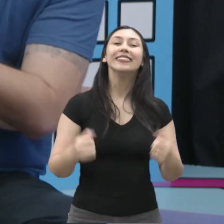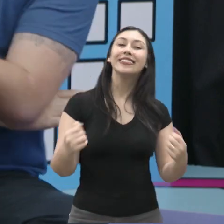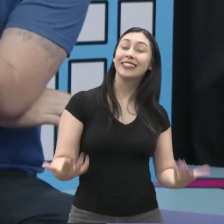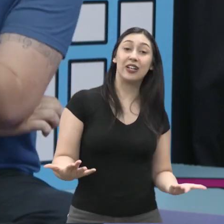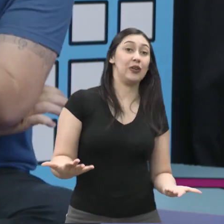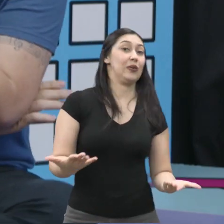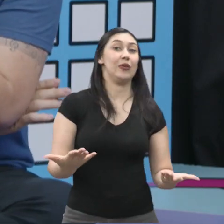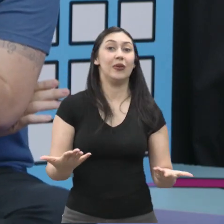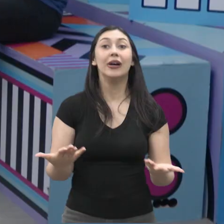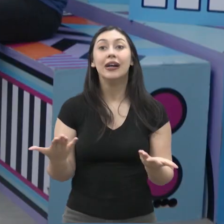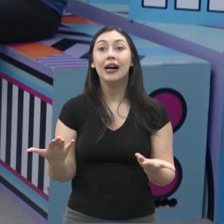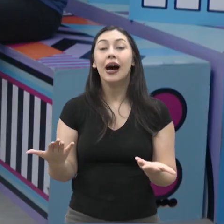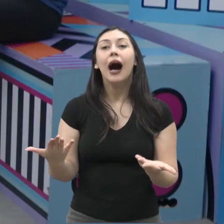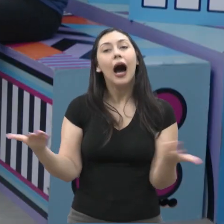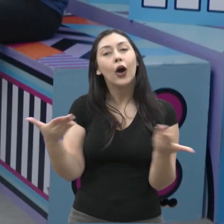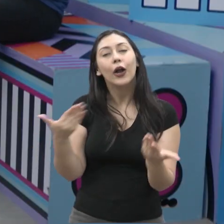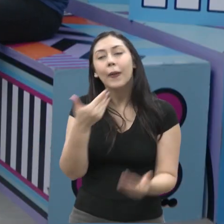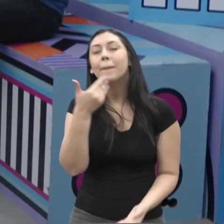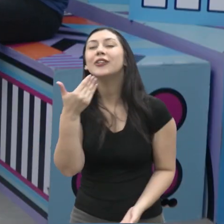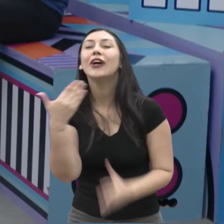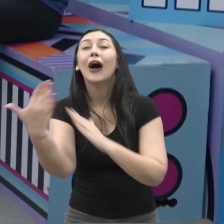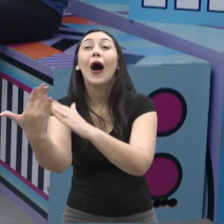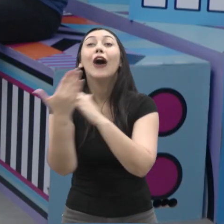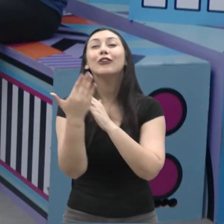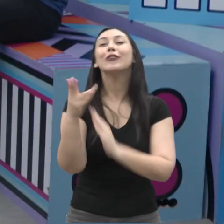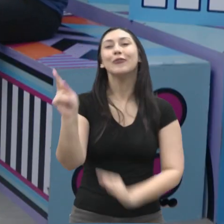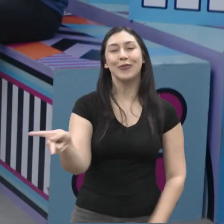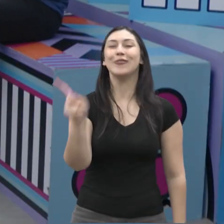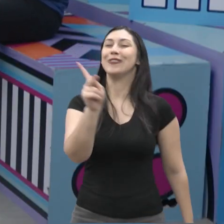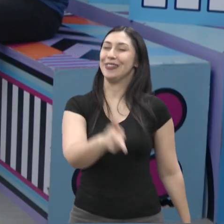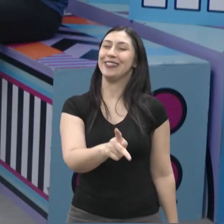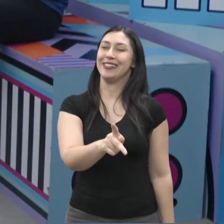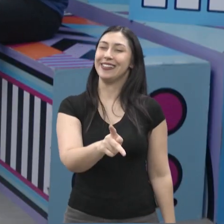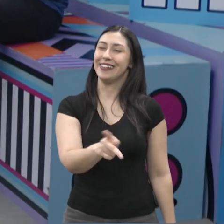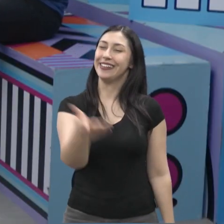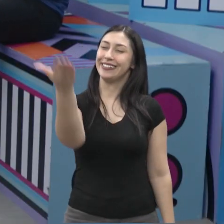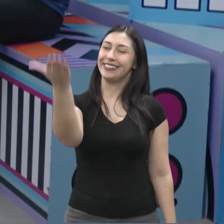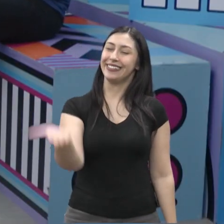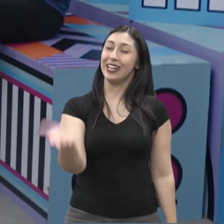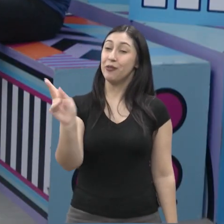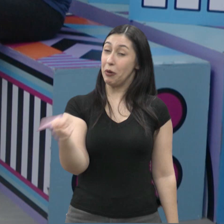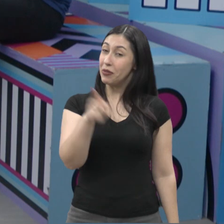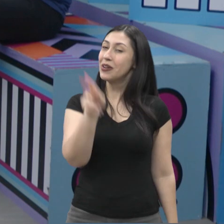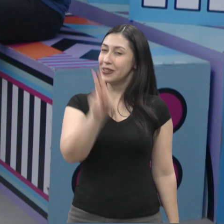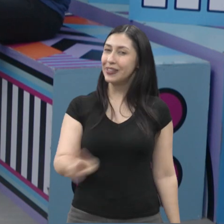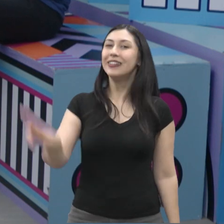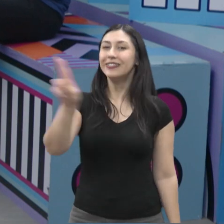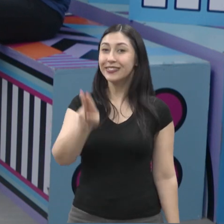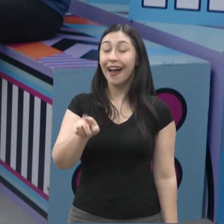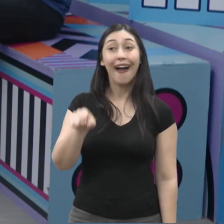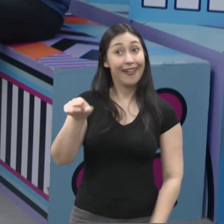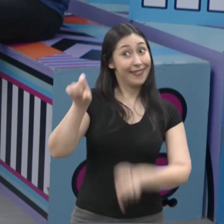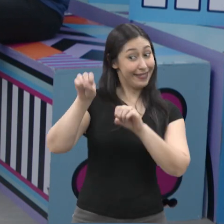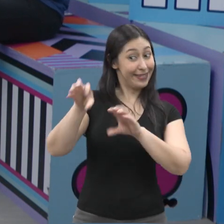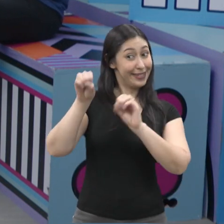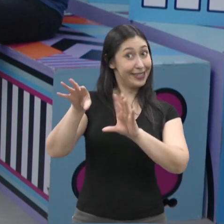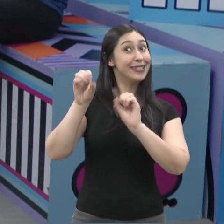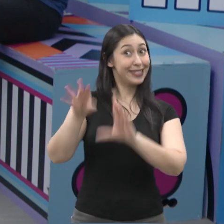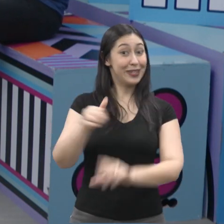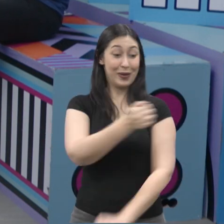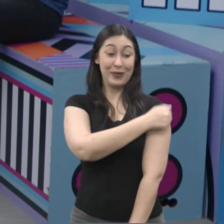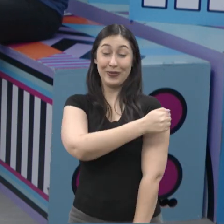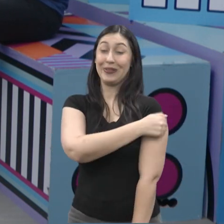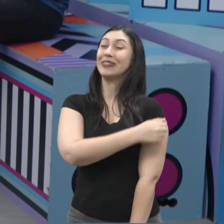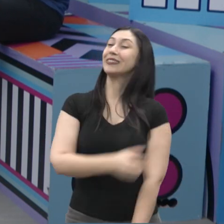Professor, a gente vai trazer aqui, não temos a ajuda dos universitários, mas temos a ajuda do professor universitário, de repente. Exato. Ele que ensina os